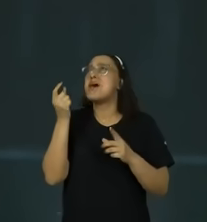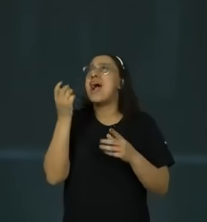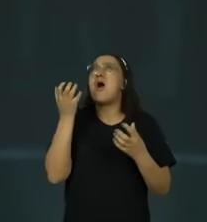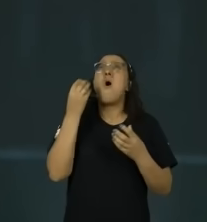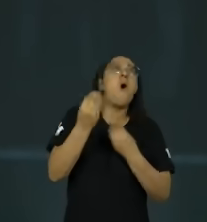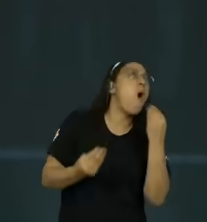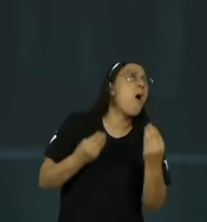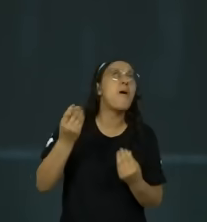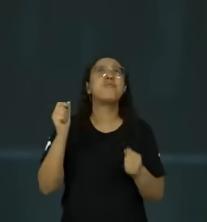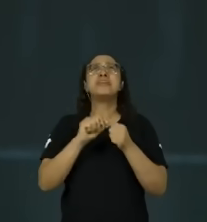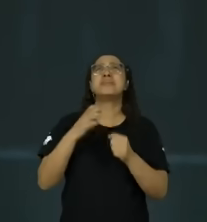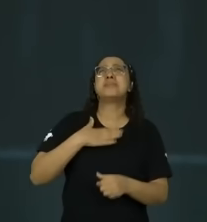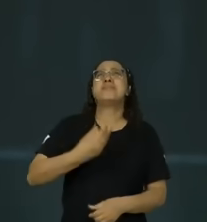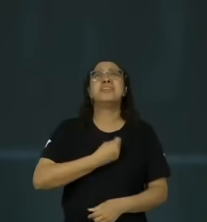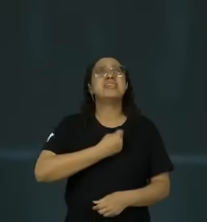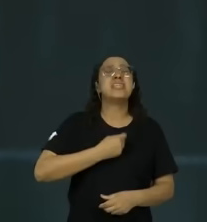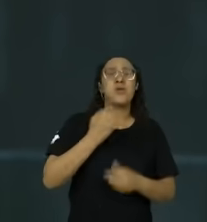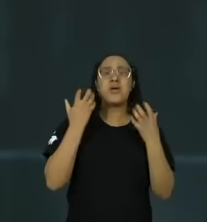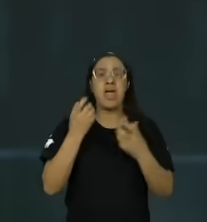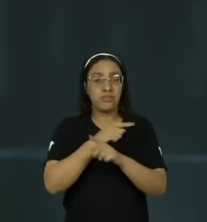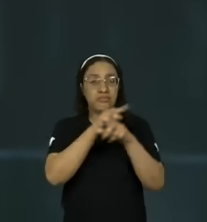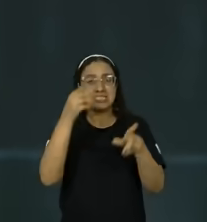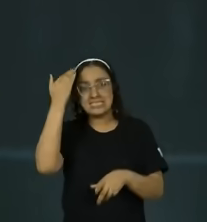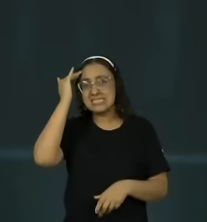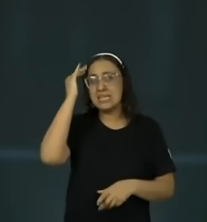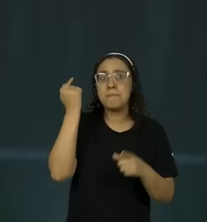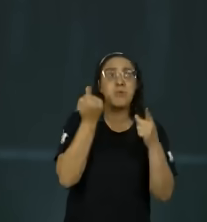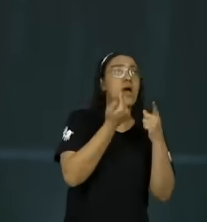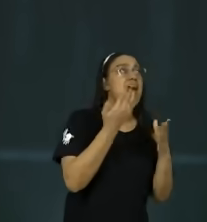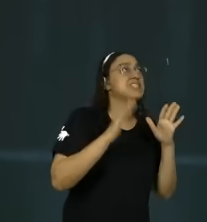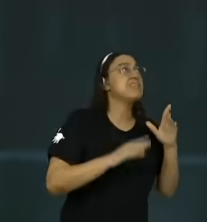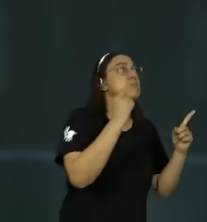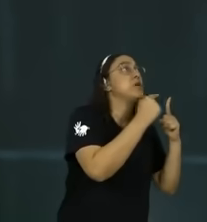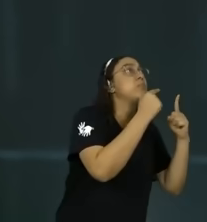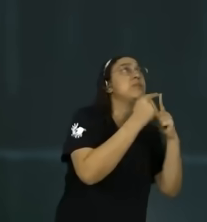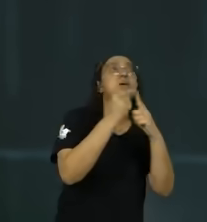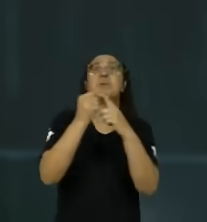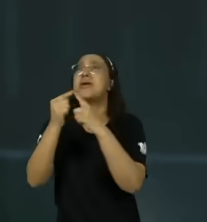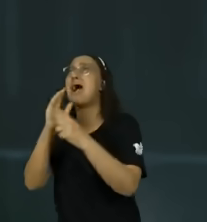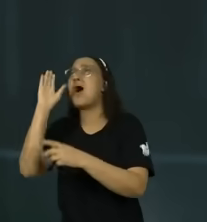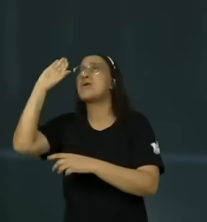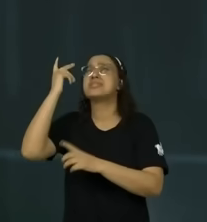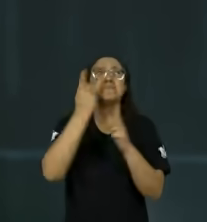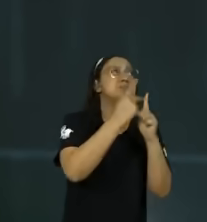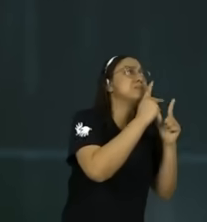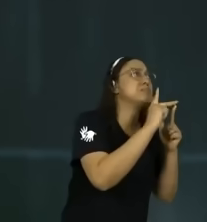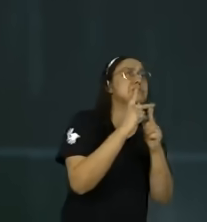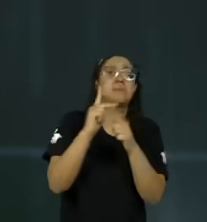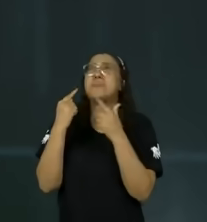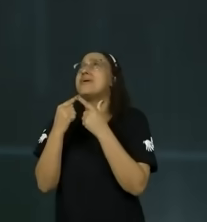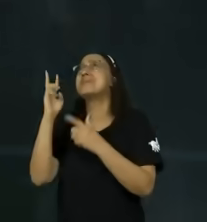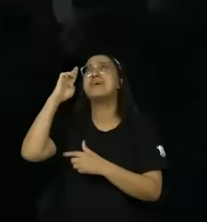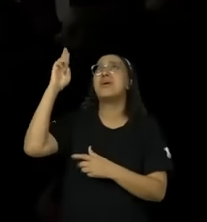de luz na sua vida. Você vai entender que em todos os porquês Deus estava. Eu quero declarar que você vai voltar a dormir esta